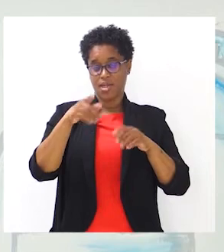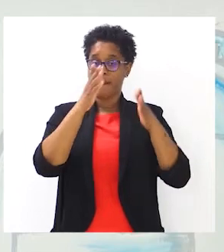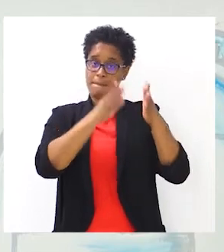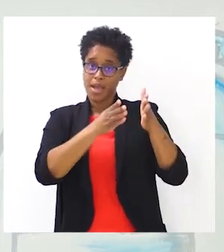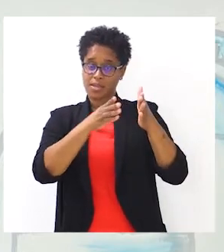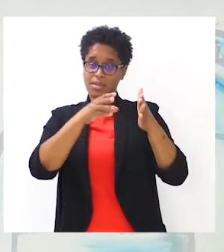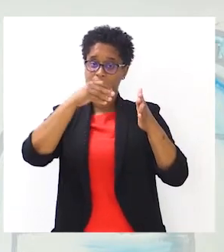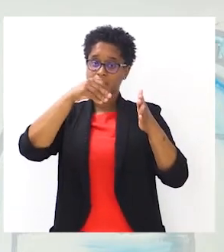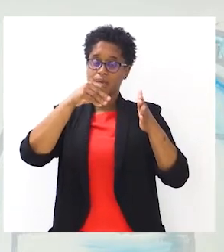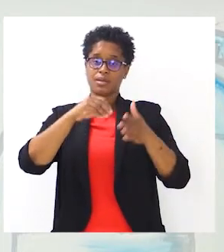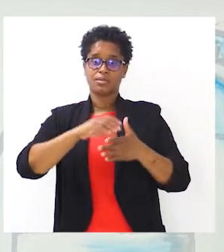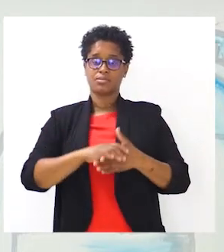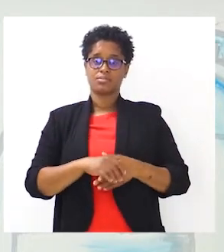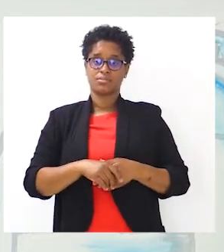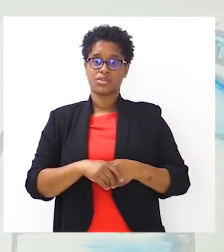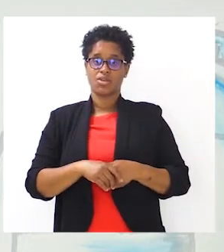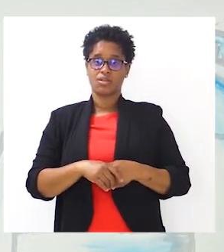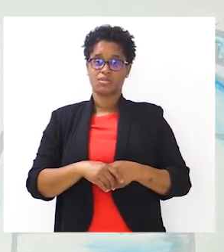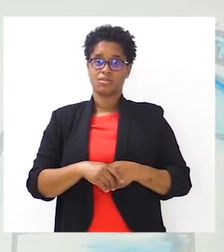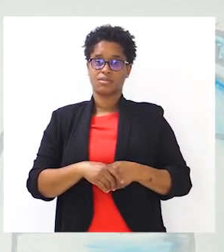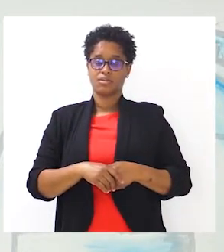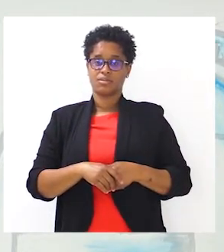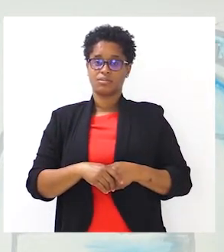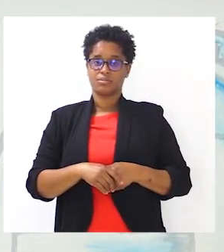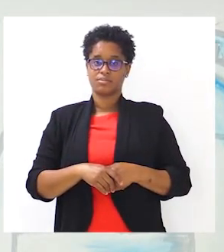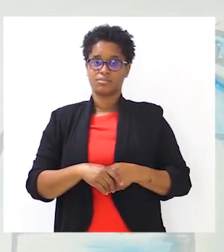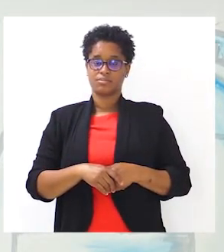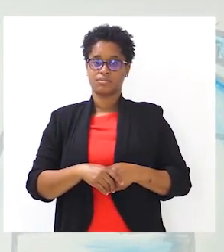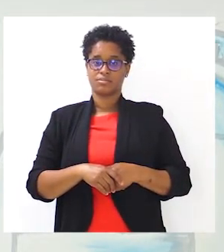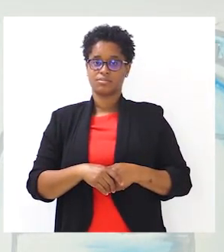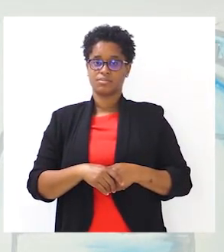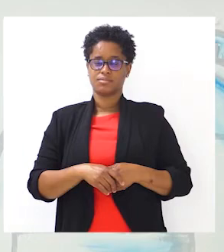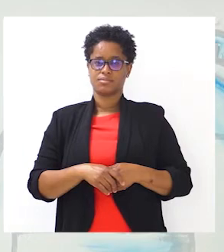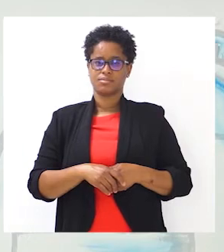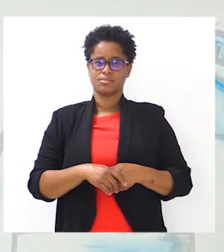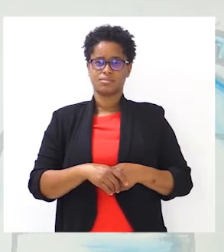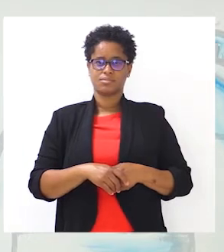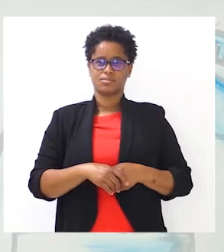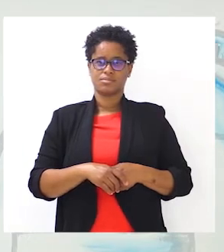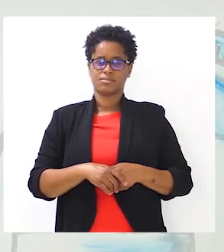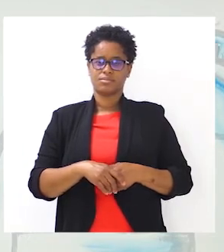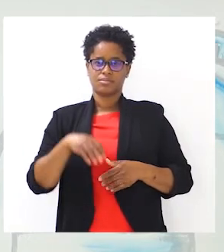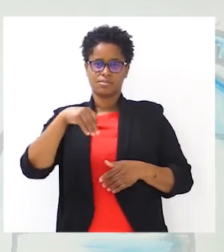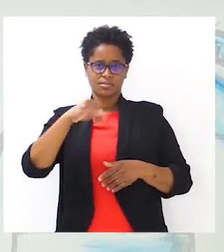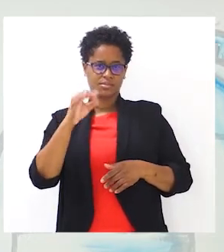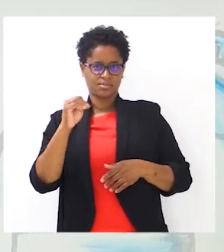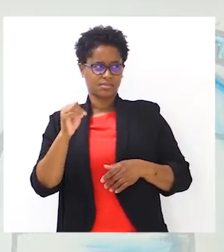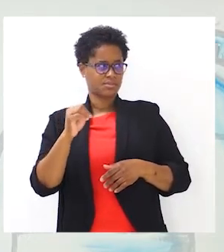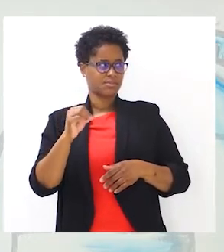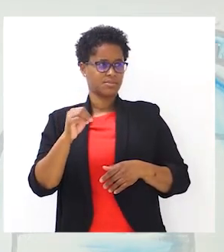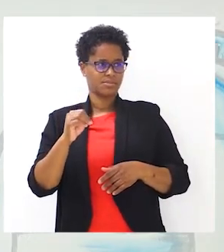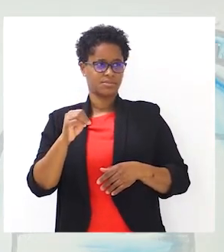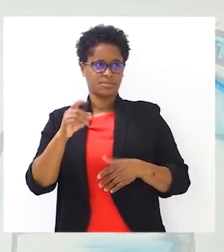que o Marcos comeu. Vamos ver o Paulo. Paulo comeu 2, vamos